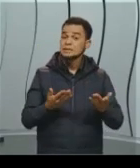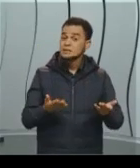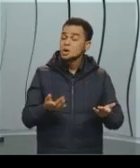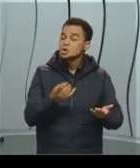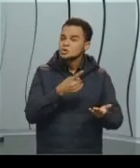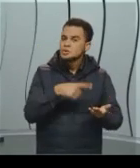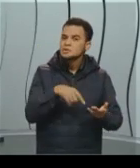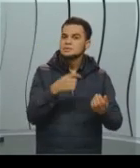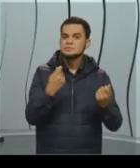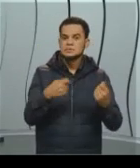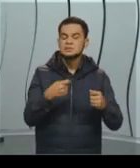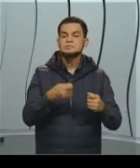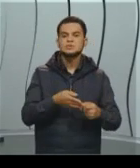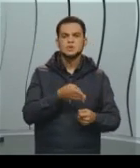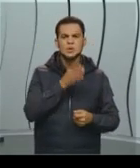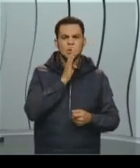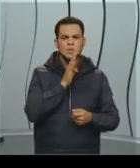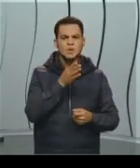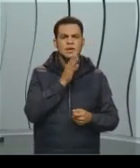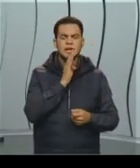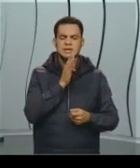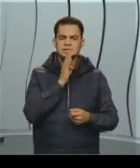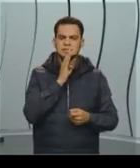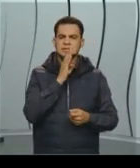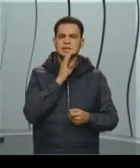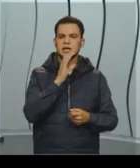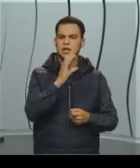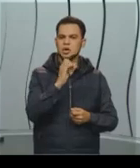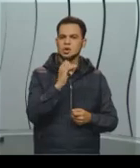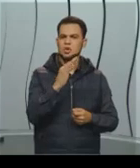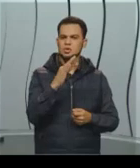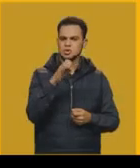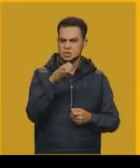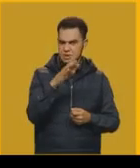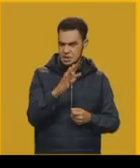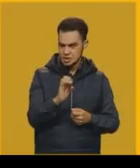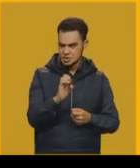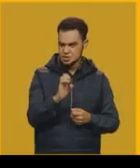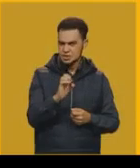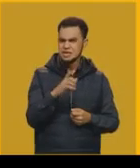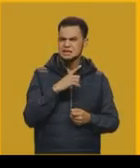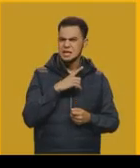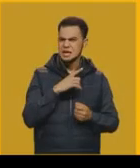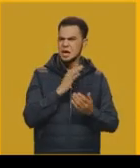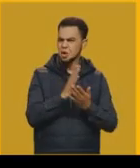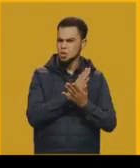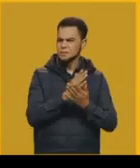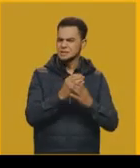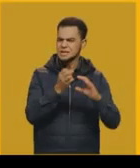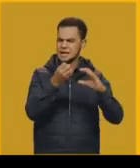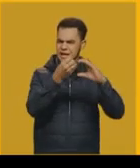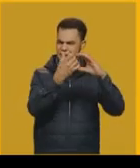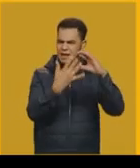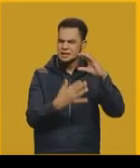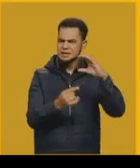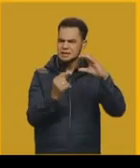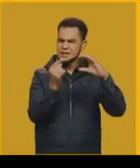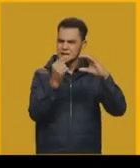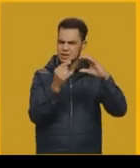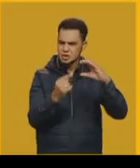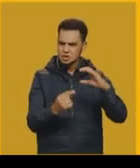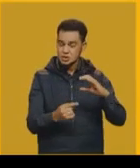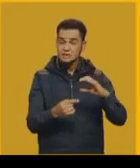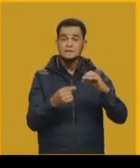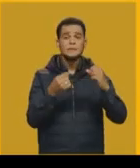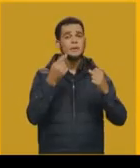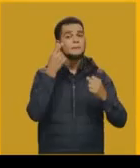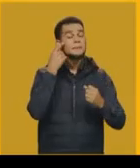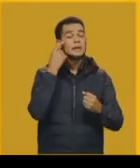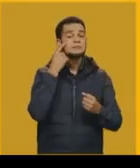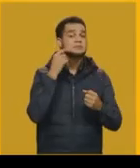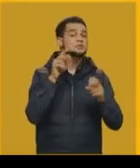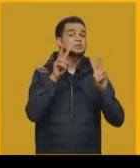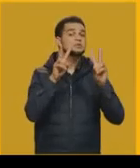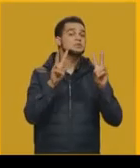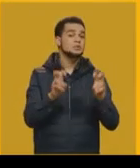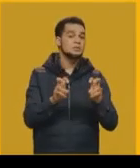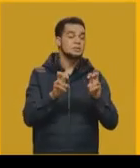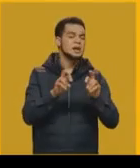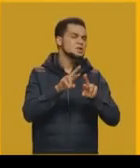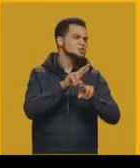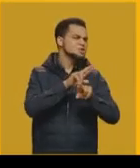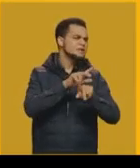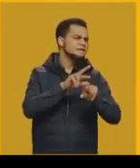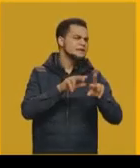pouco dele. Então, algumas características vão ser apresentadas agora. Primeiramente, pensarmos a respeito da diversidade geográfica, o que faz a